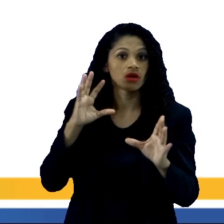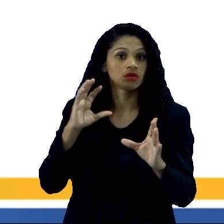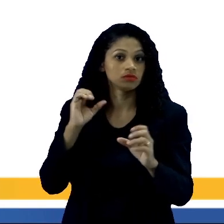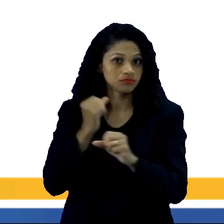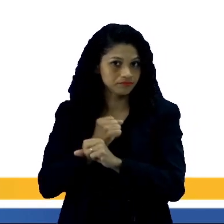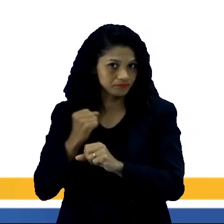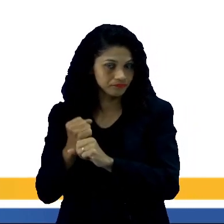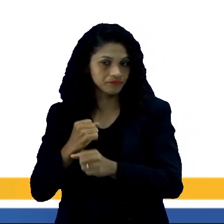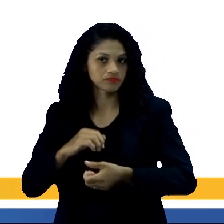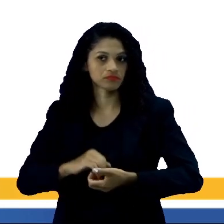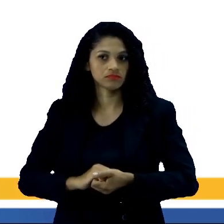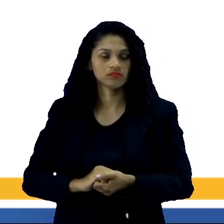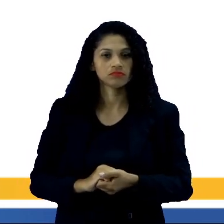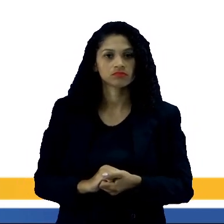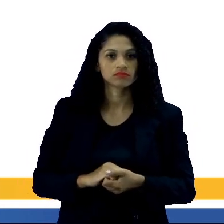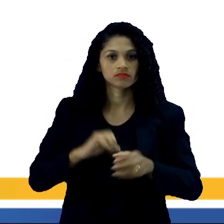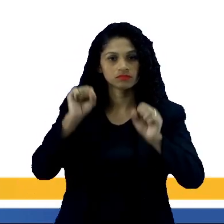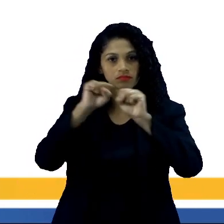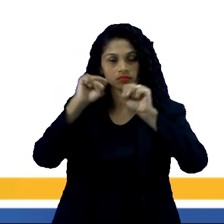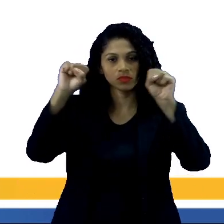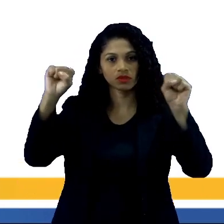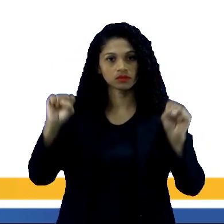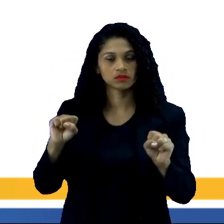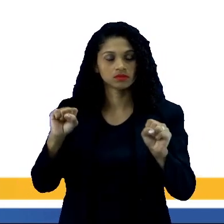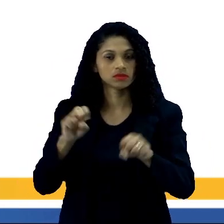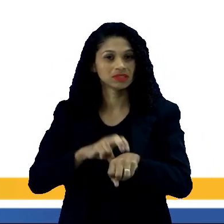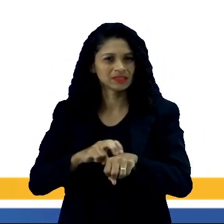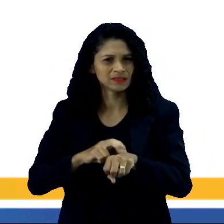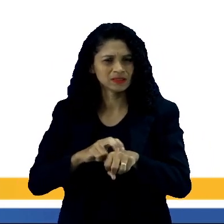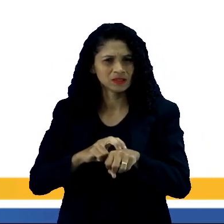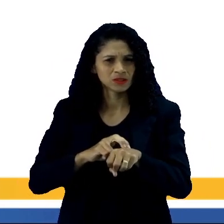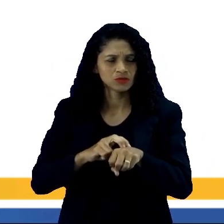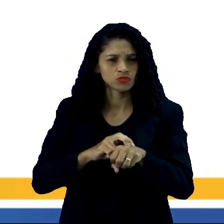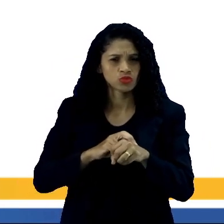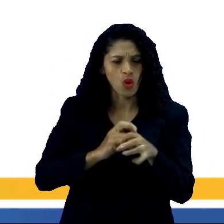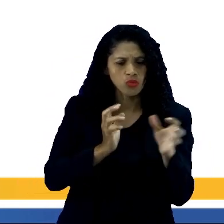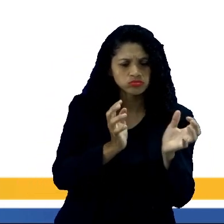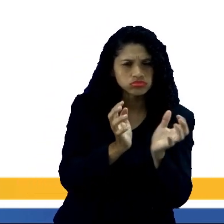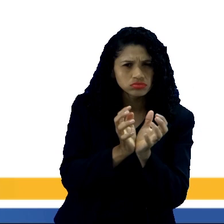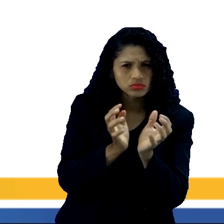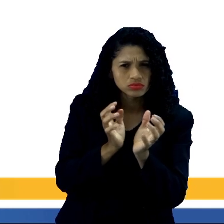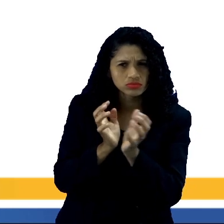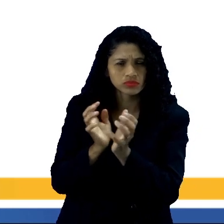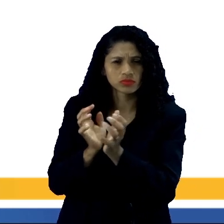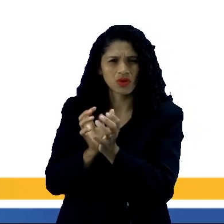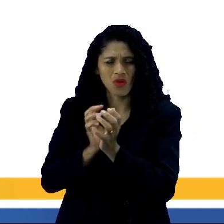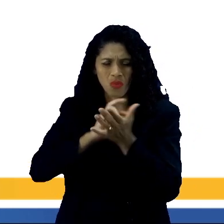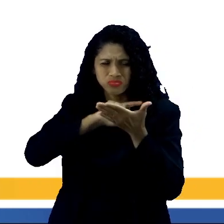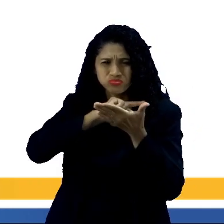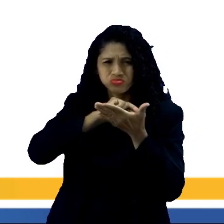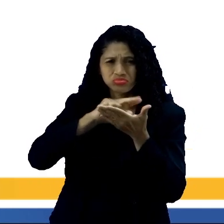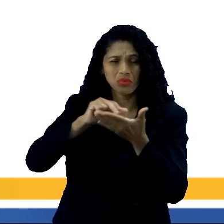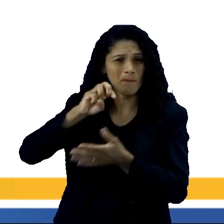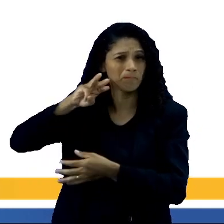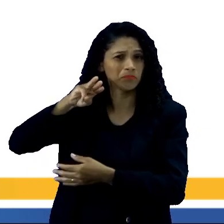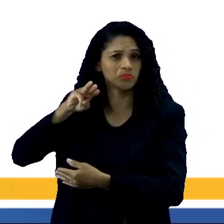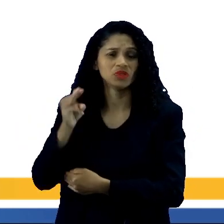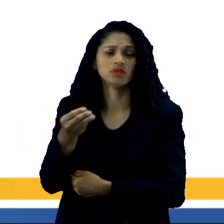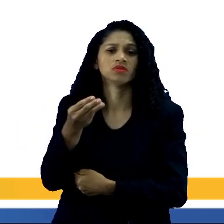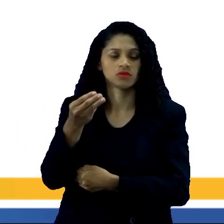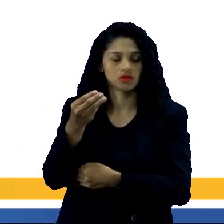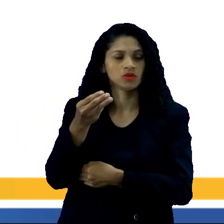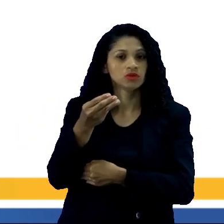Esse sistema nervoso, ele vai ser formado por milhões de células nervosas. Então, não são uma, duas ou três,